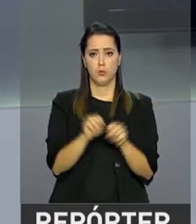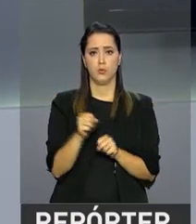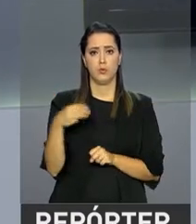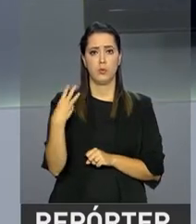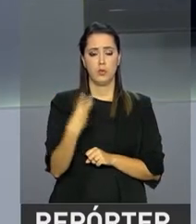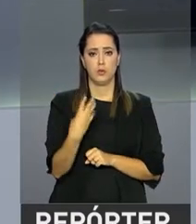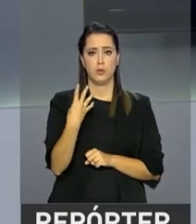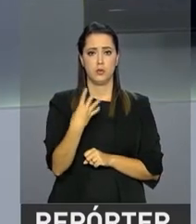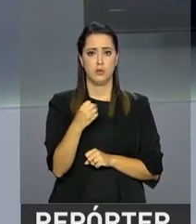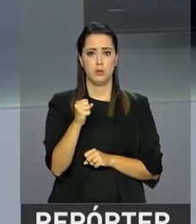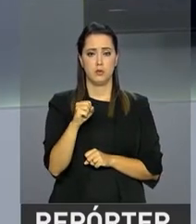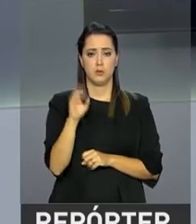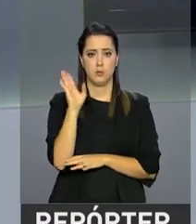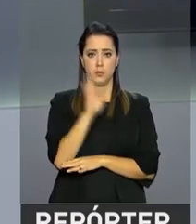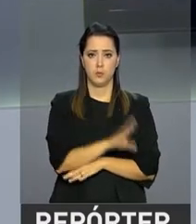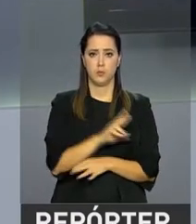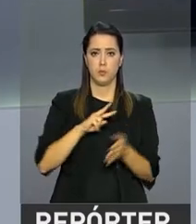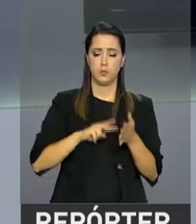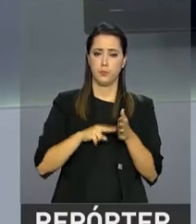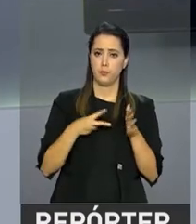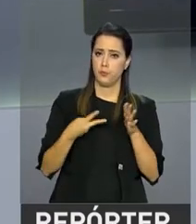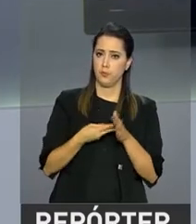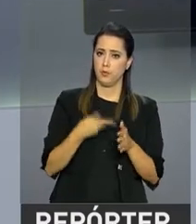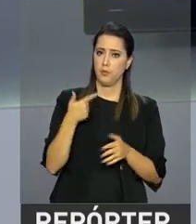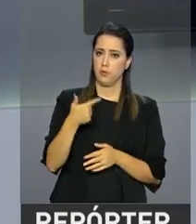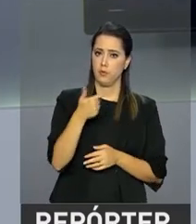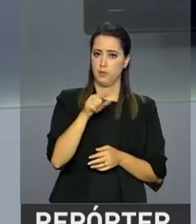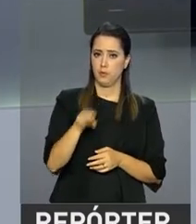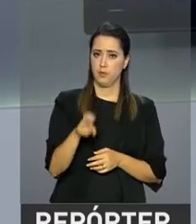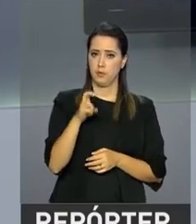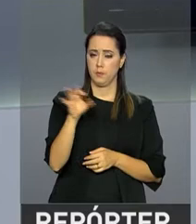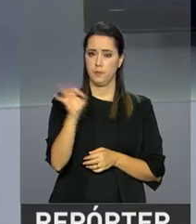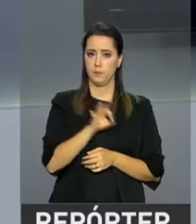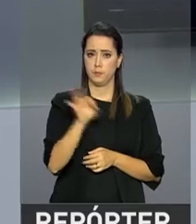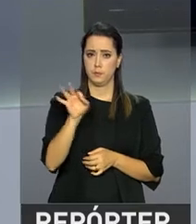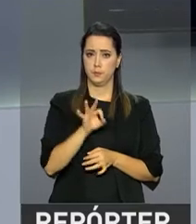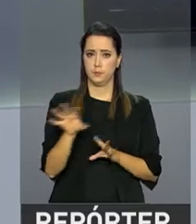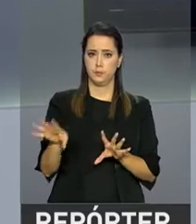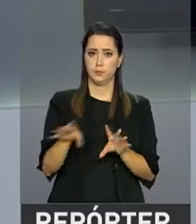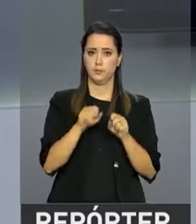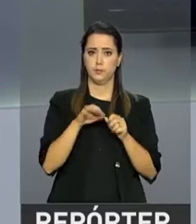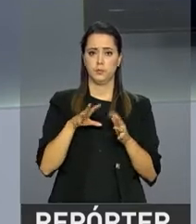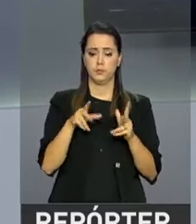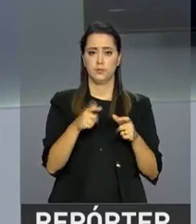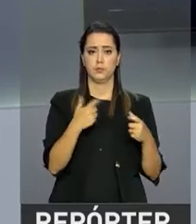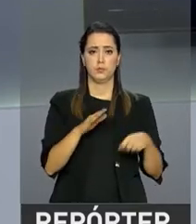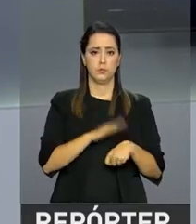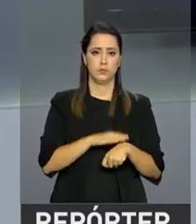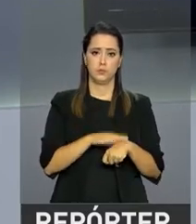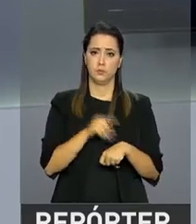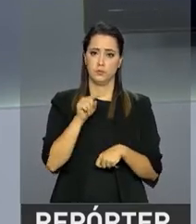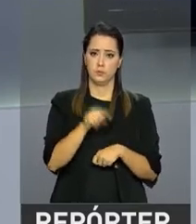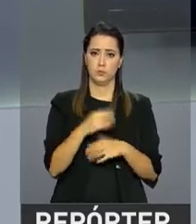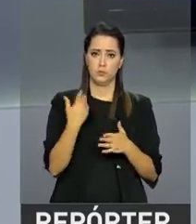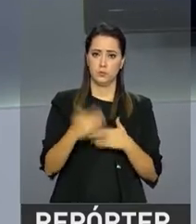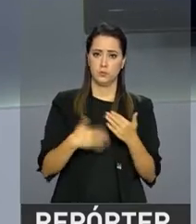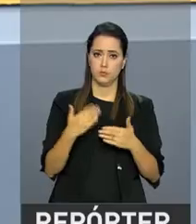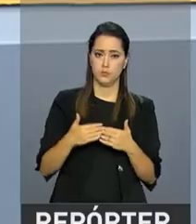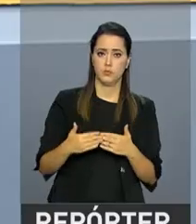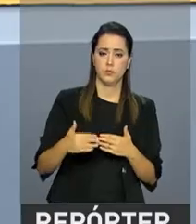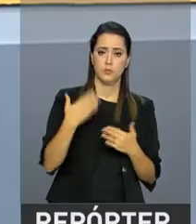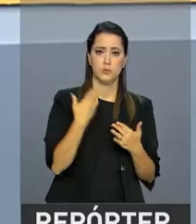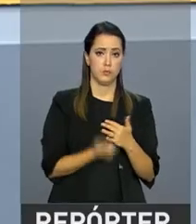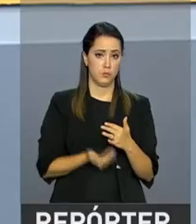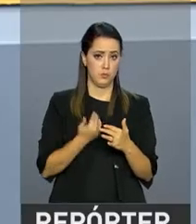48 da tarde e correspondeu a 22 e meio por cento da carga total usada naquele momento em